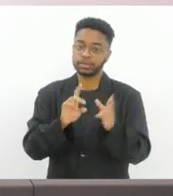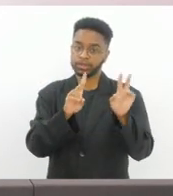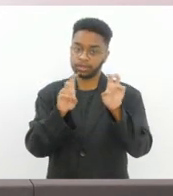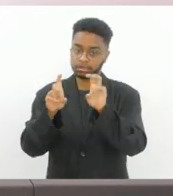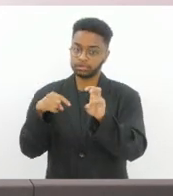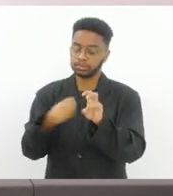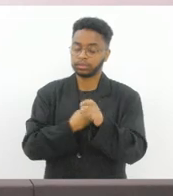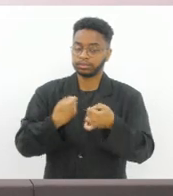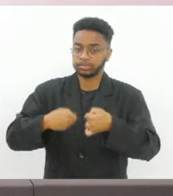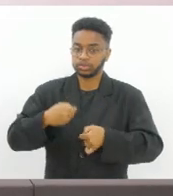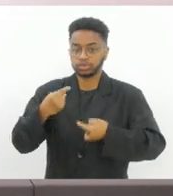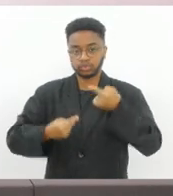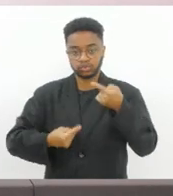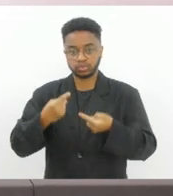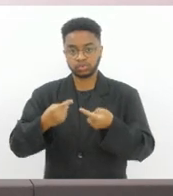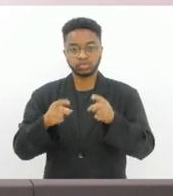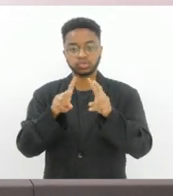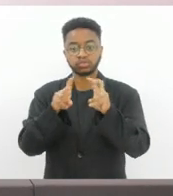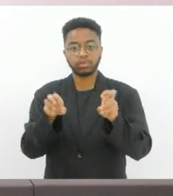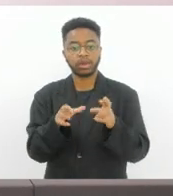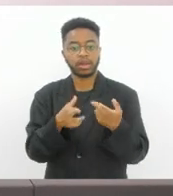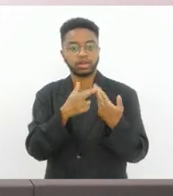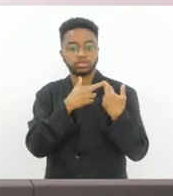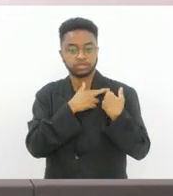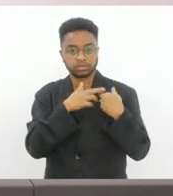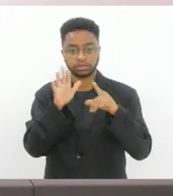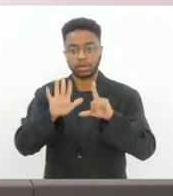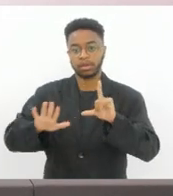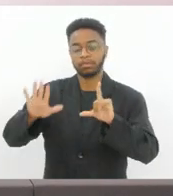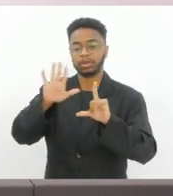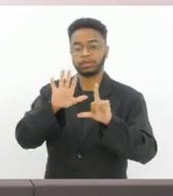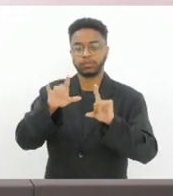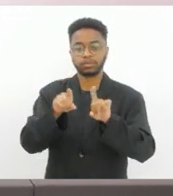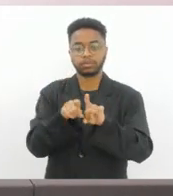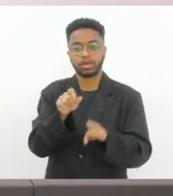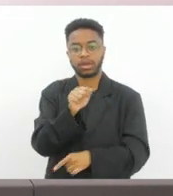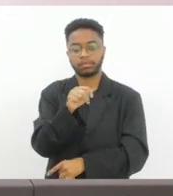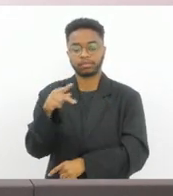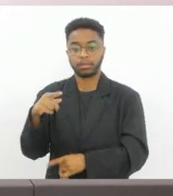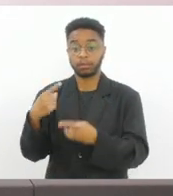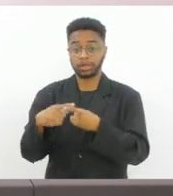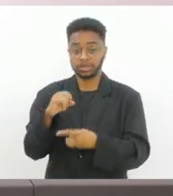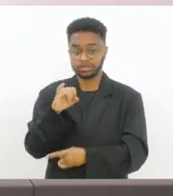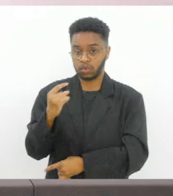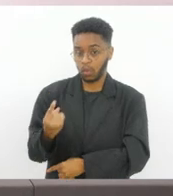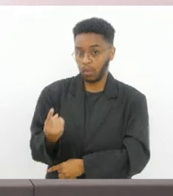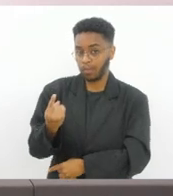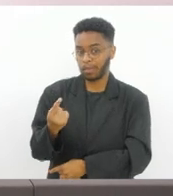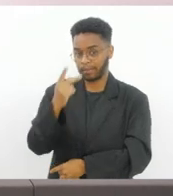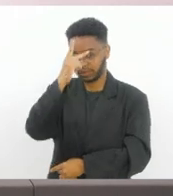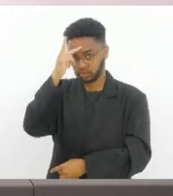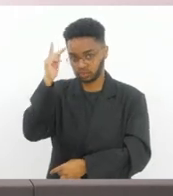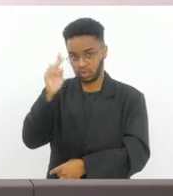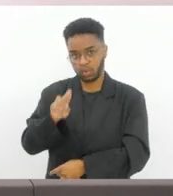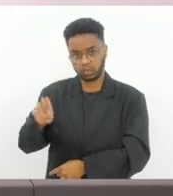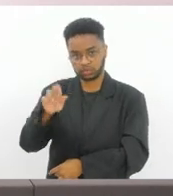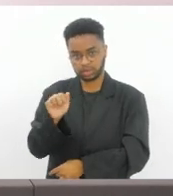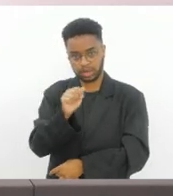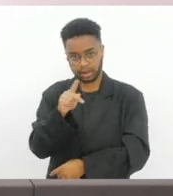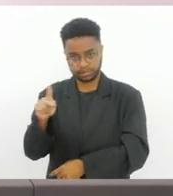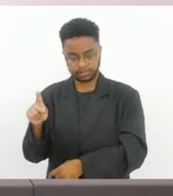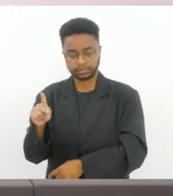tratar sobre a responsabilização dos próprios aplicativos. Porque se uma pessoa em um aplicativo,